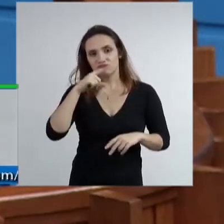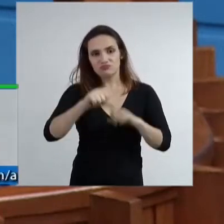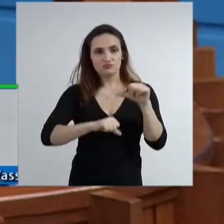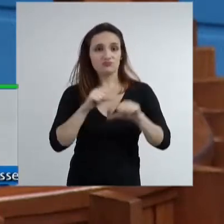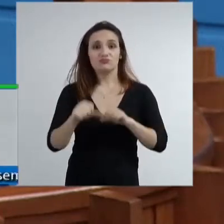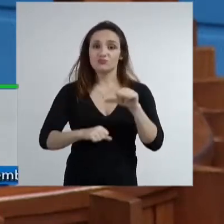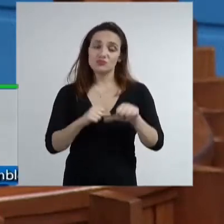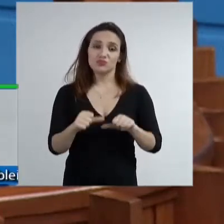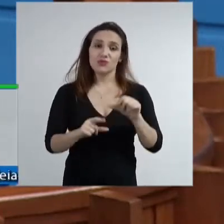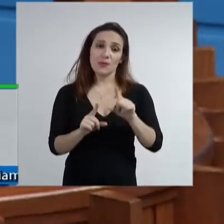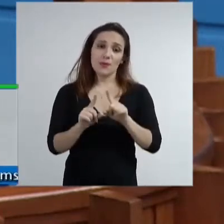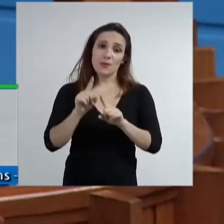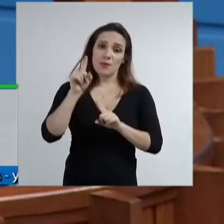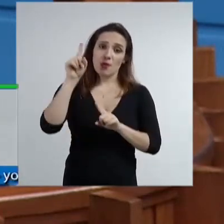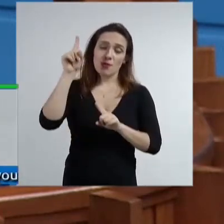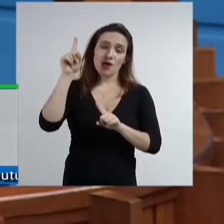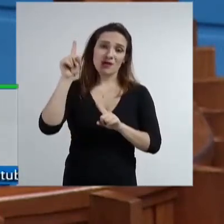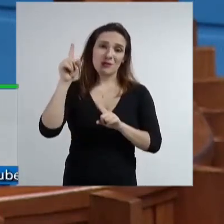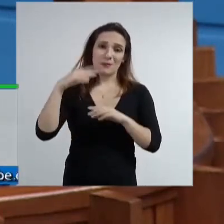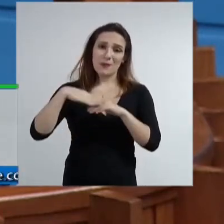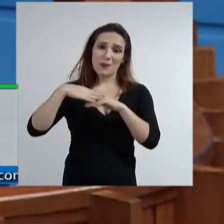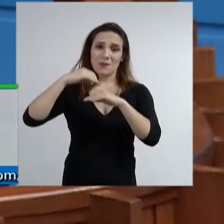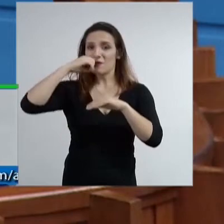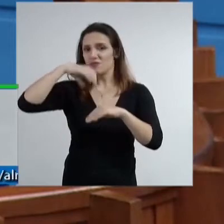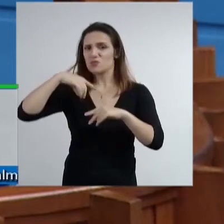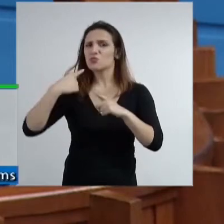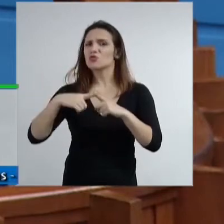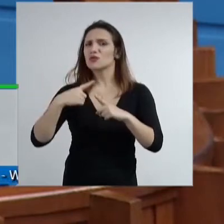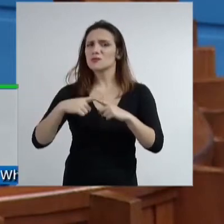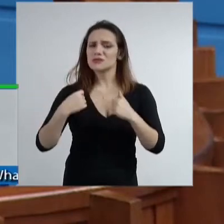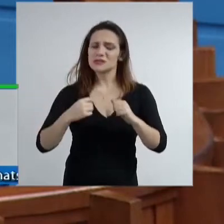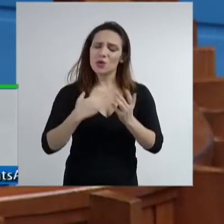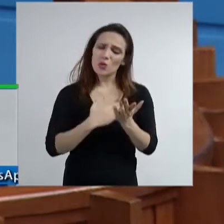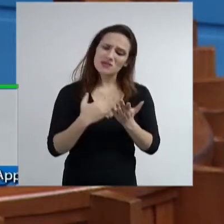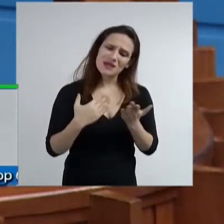porque precisamos, primeiro, fazer um trabalho junto às